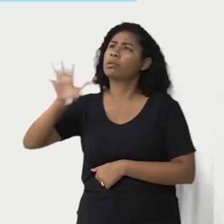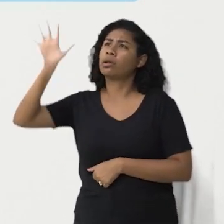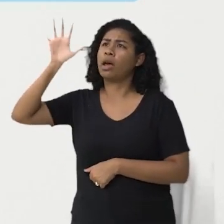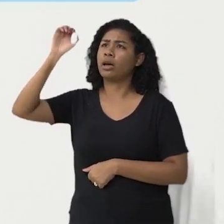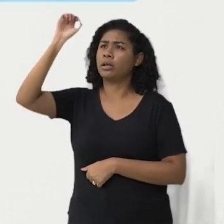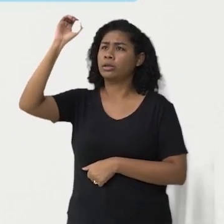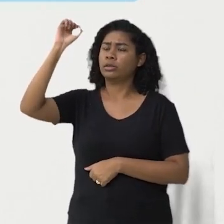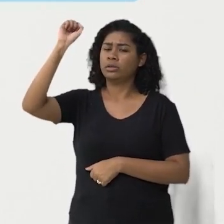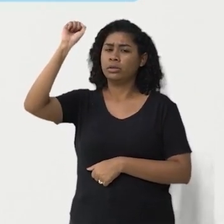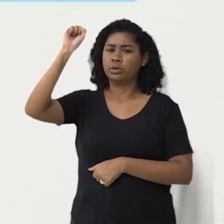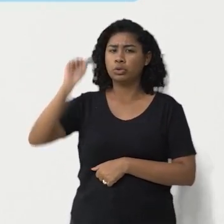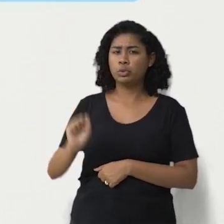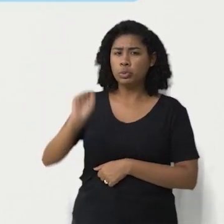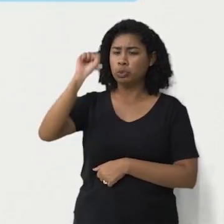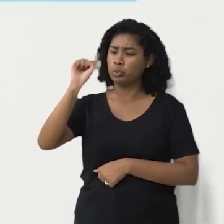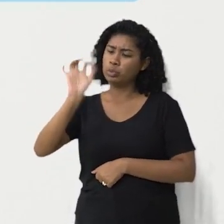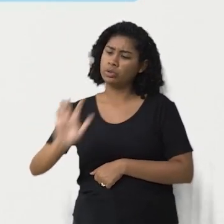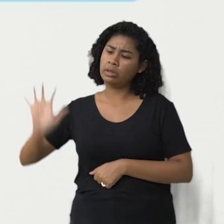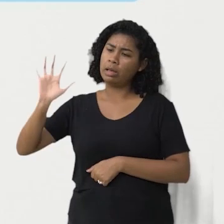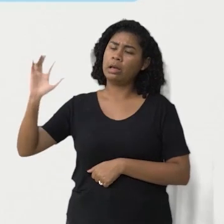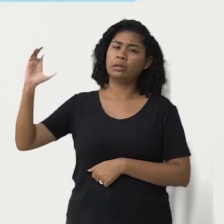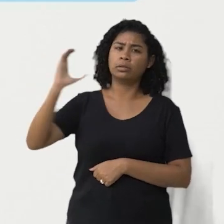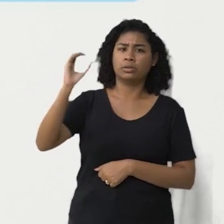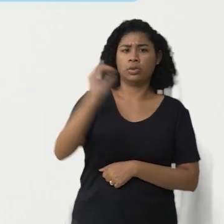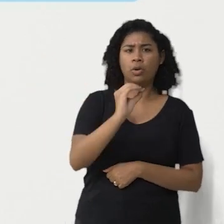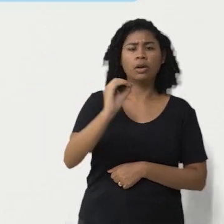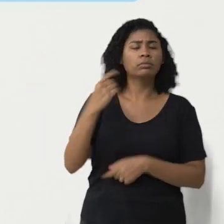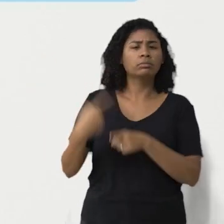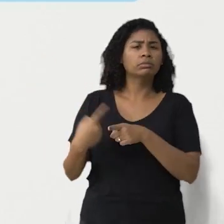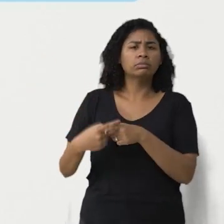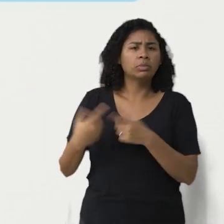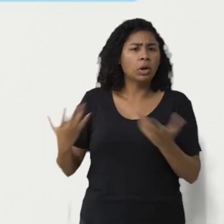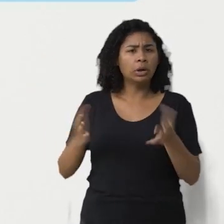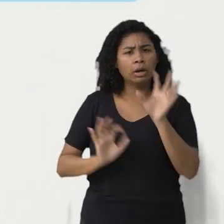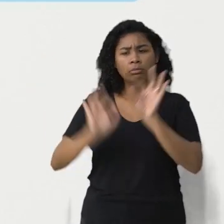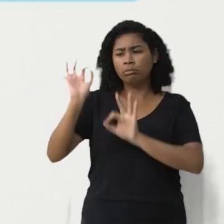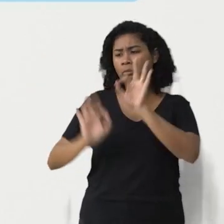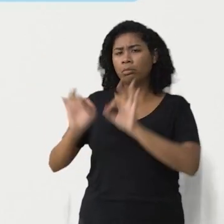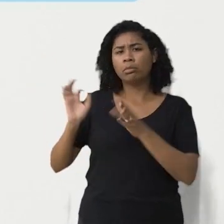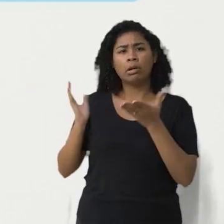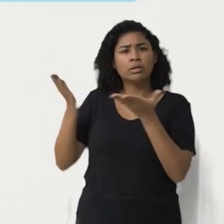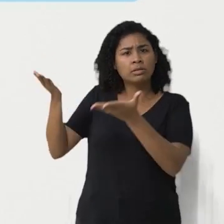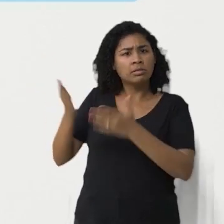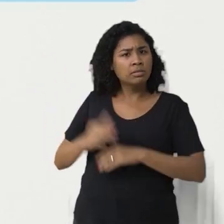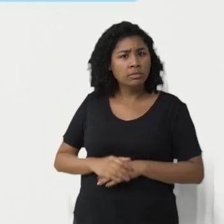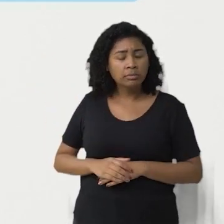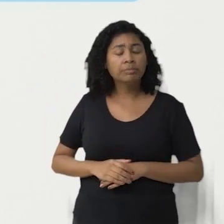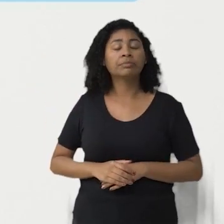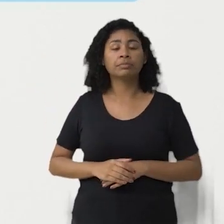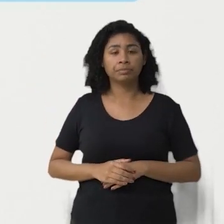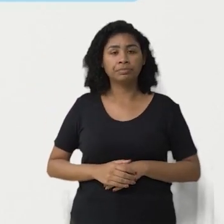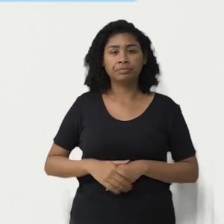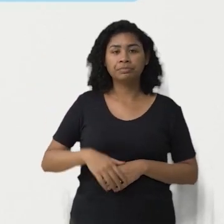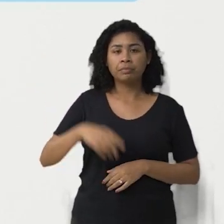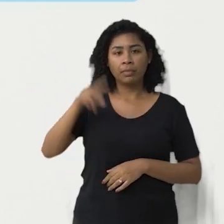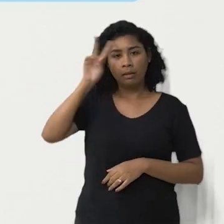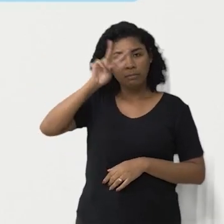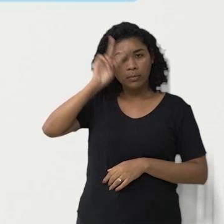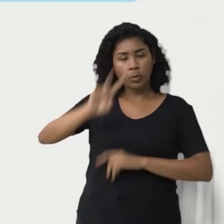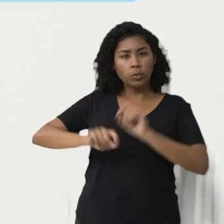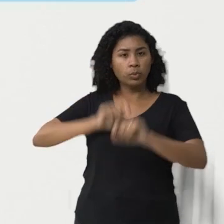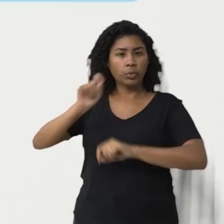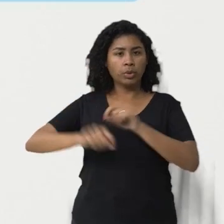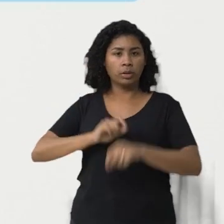centro-oeste, em sudeste e sul atualmente, como a gente estuda nos mapas, né? Gente, a gente vai verificar que o IBGE, ele